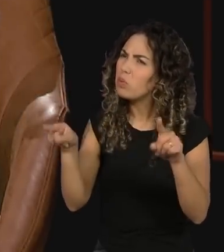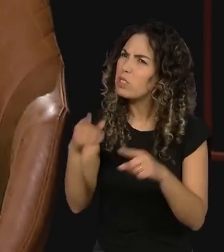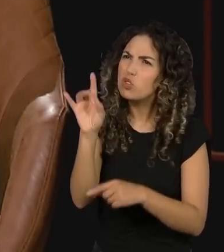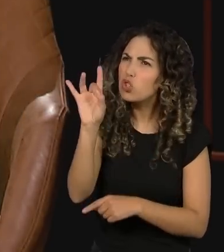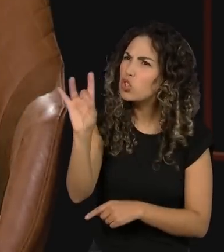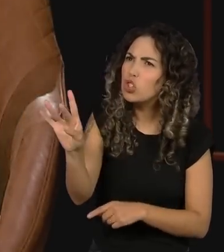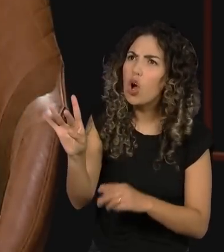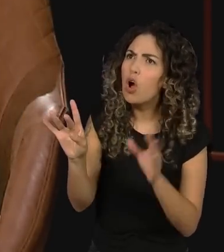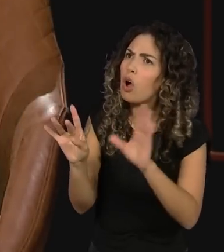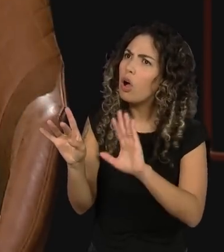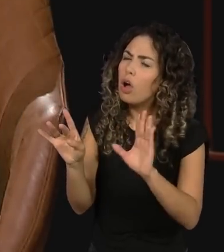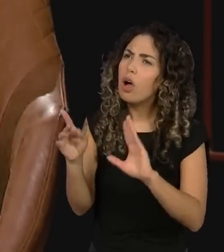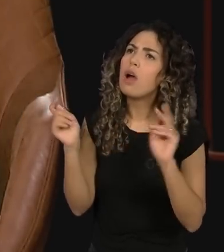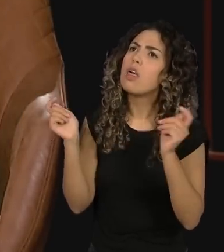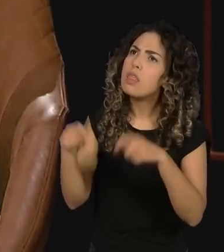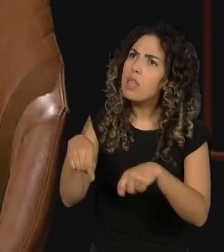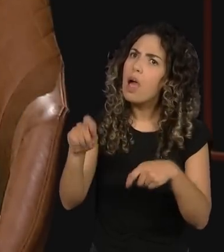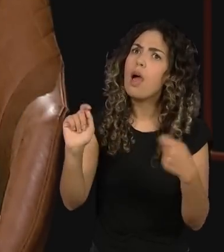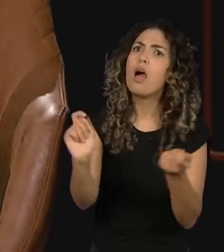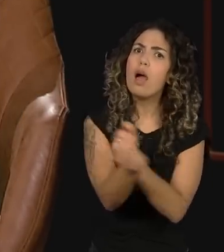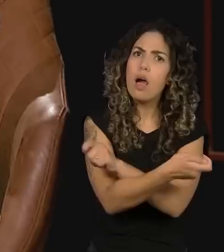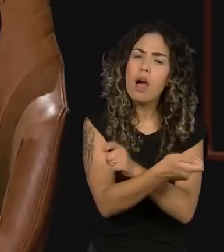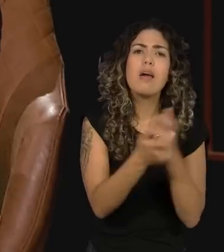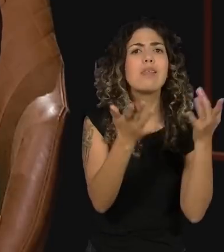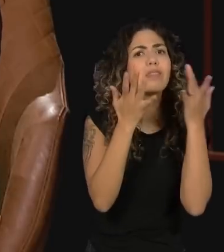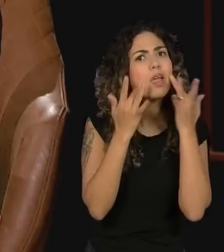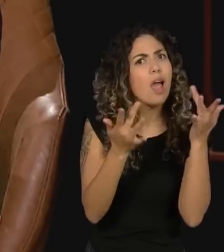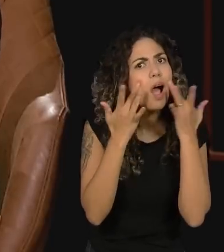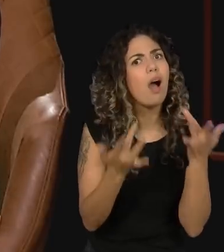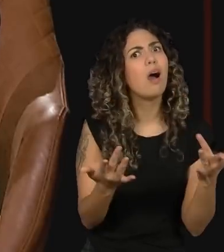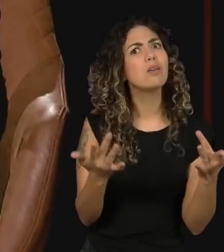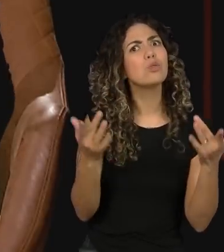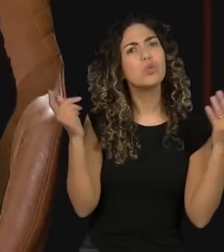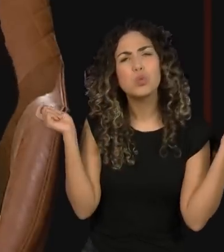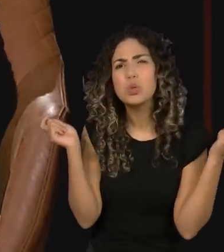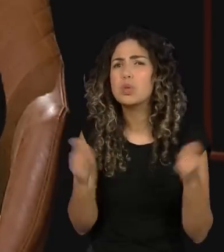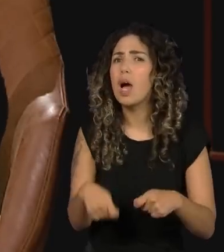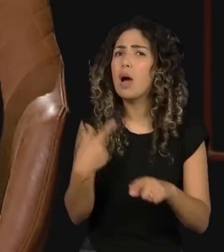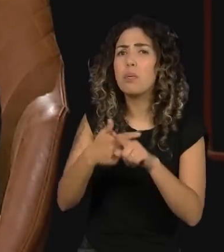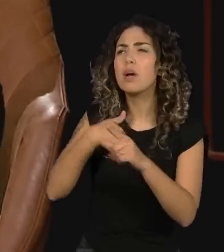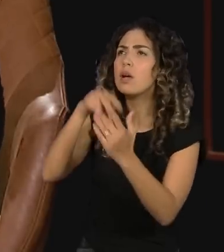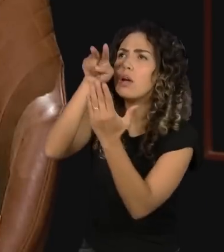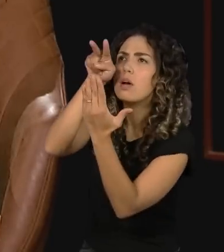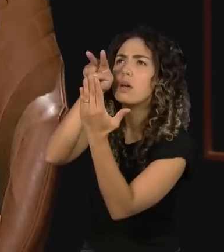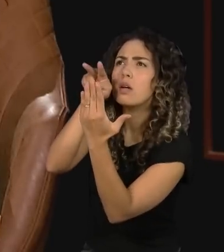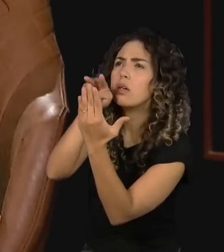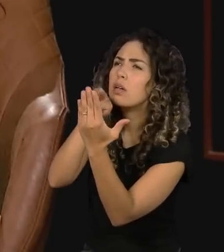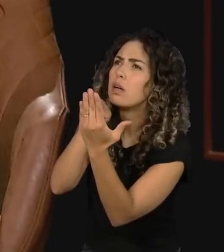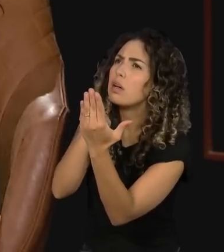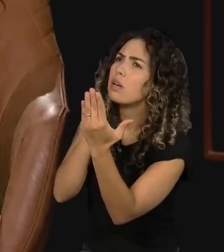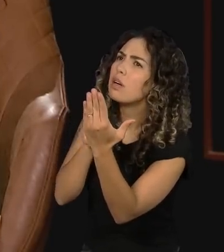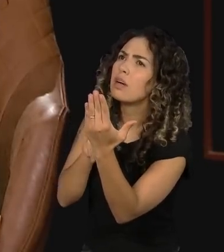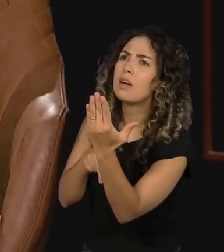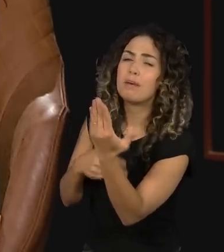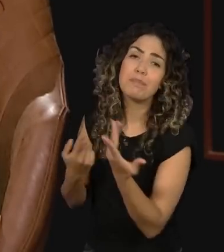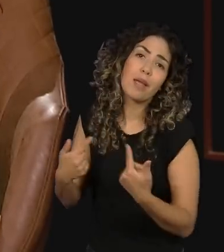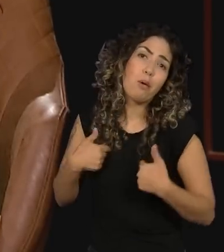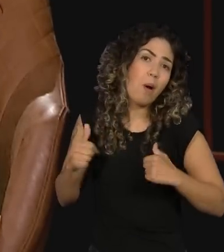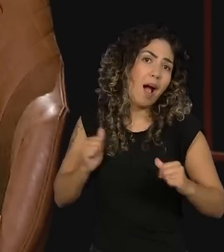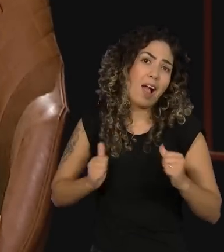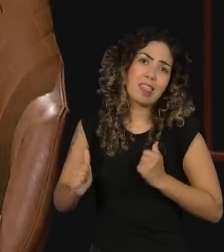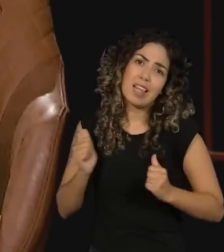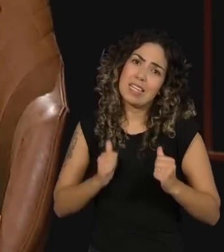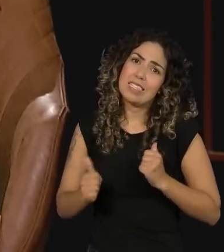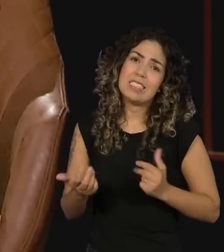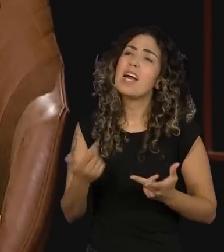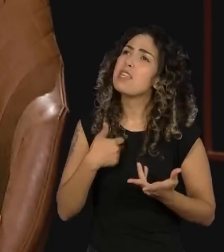a própria textura da letra é teatral. Tem uma tessitura que eu, como atriz, eu tenho vontade